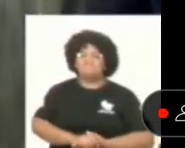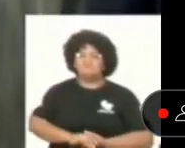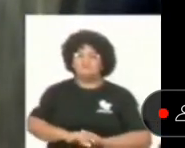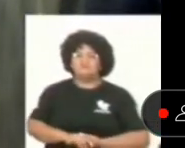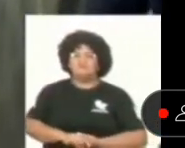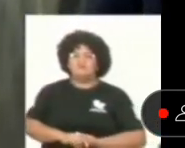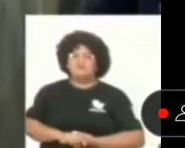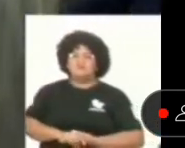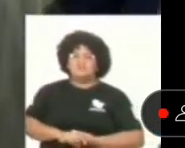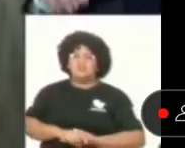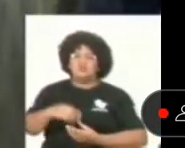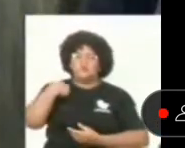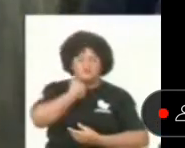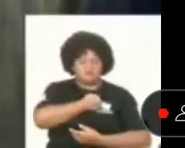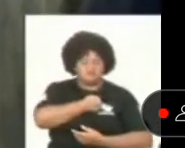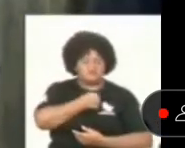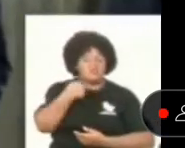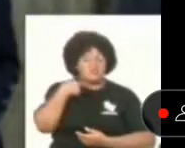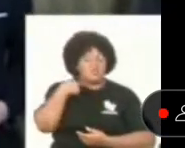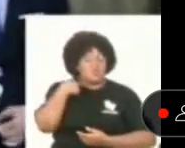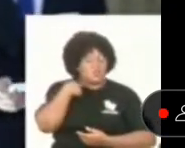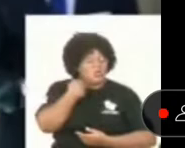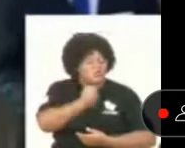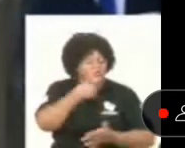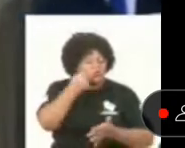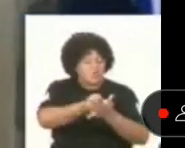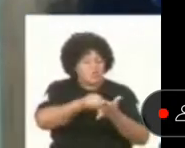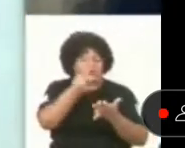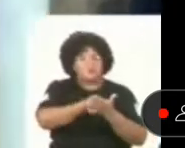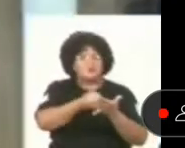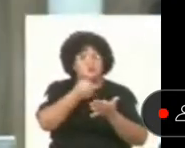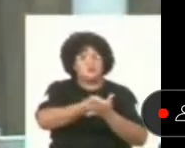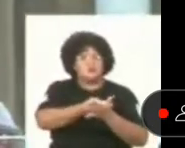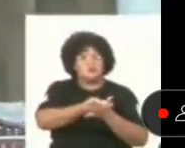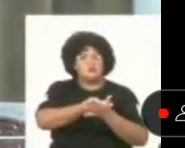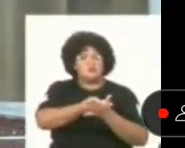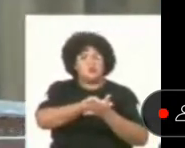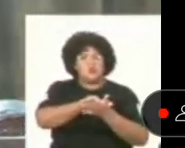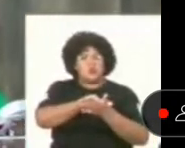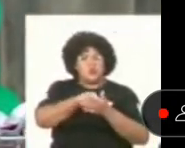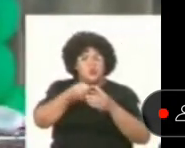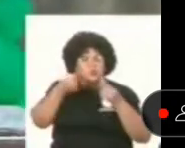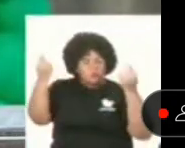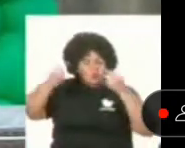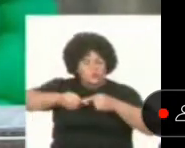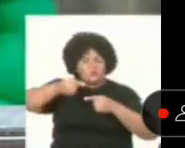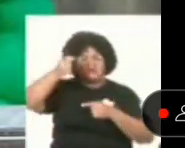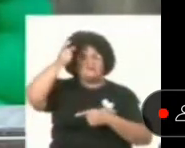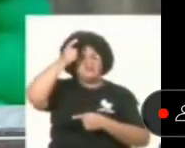Onde a gente luta, meus irmãos, contra a luz das trevas.